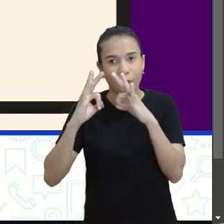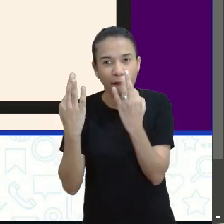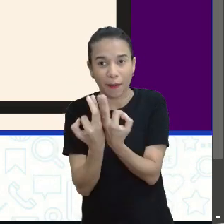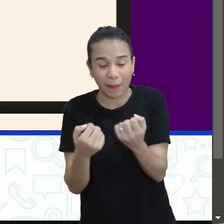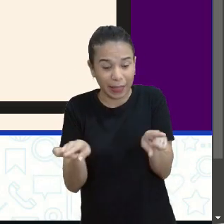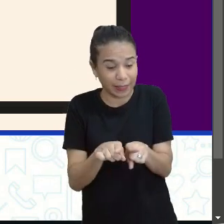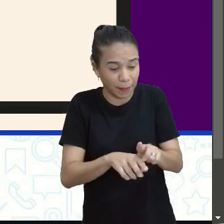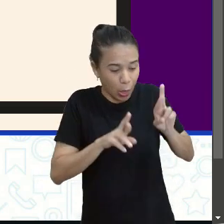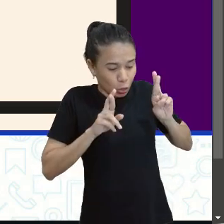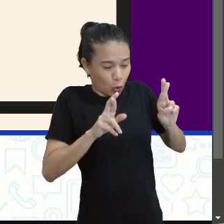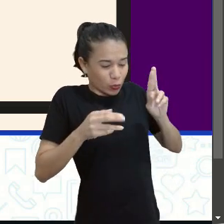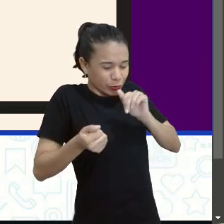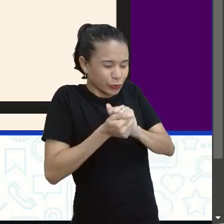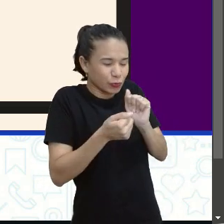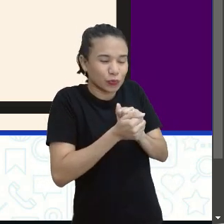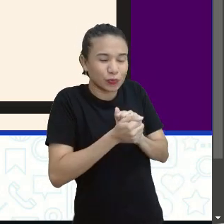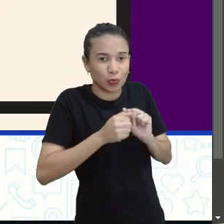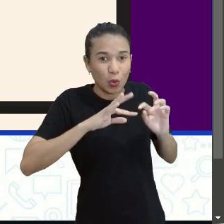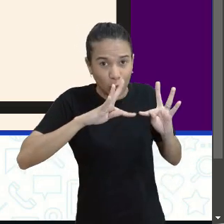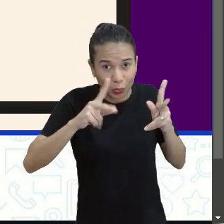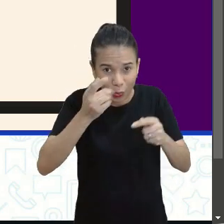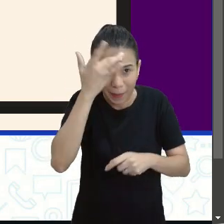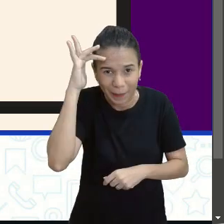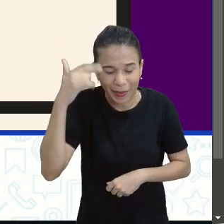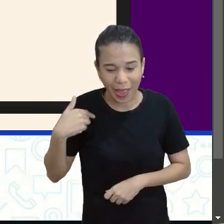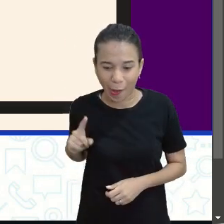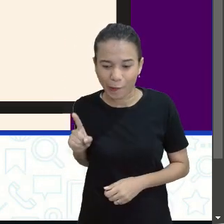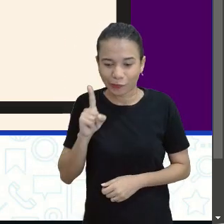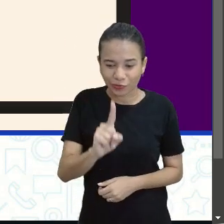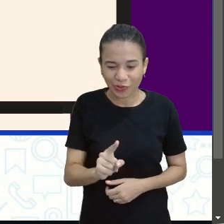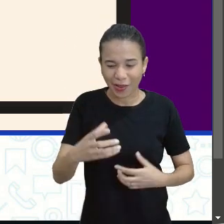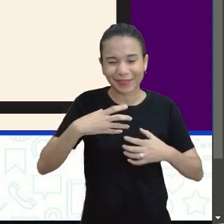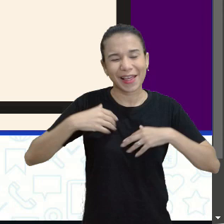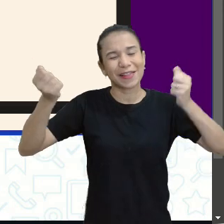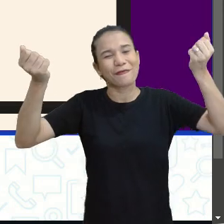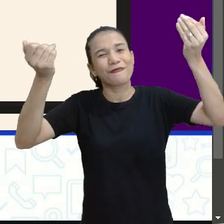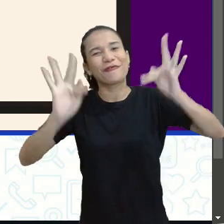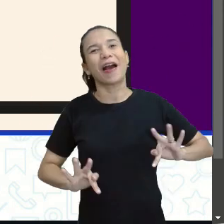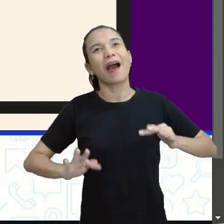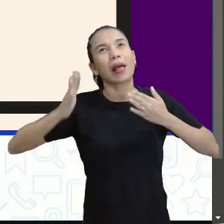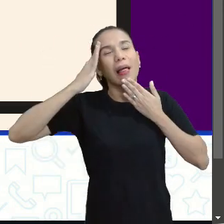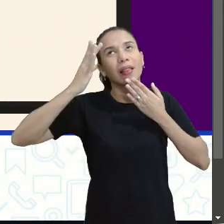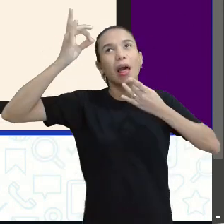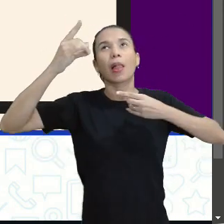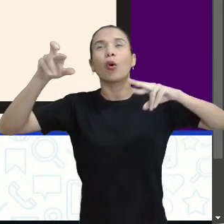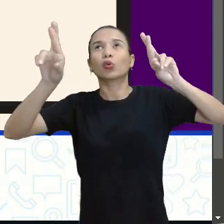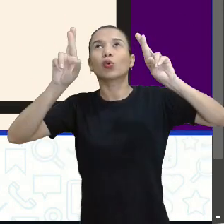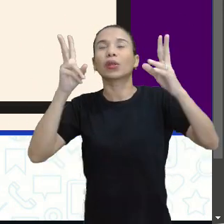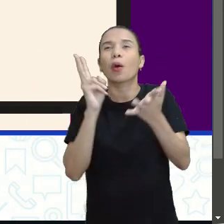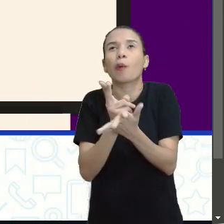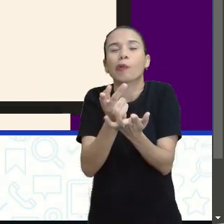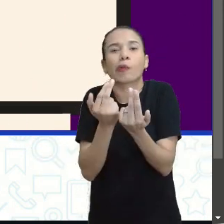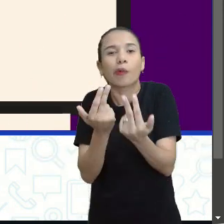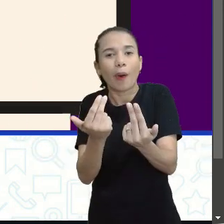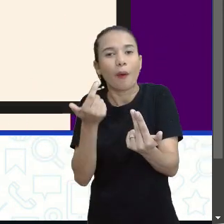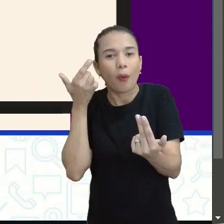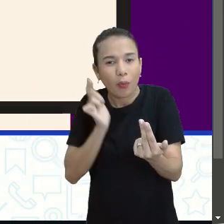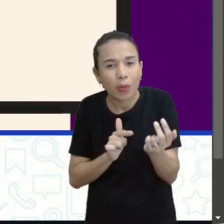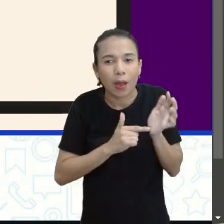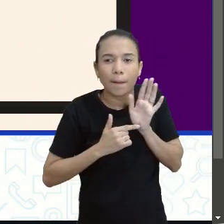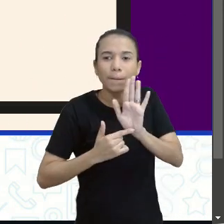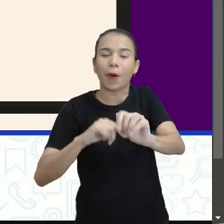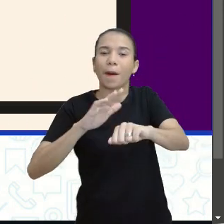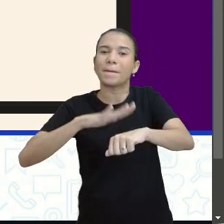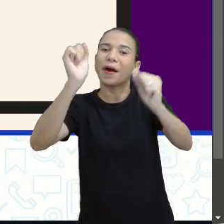mim. Todo mundo, quando eu chego, fica feliz. Graças a Deus, eu espero que isso continue, que eu consiga trazer